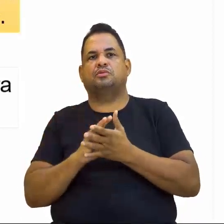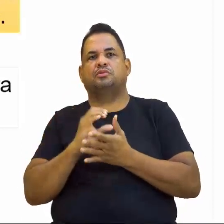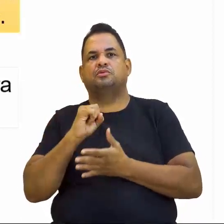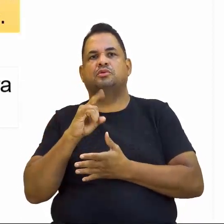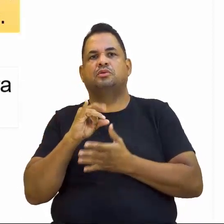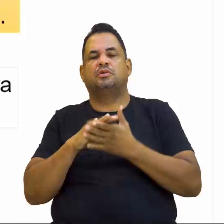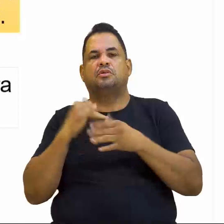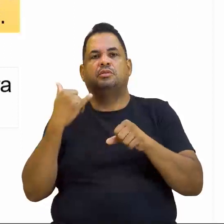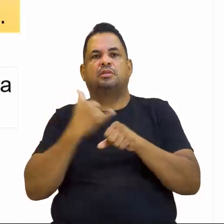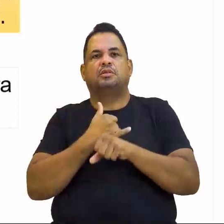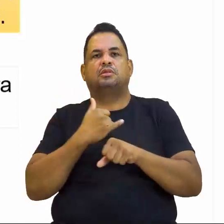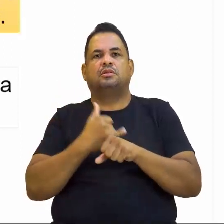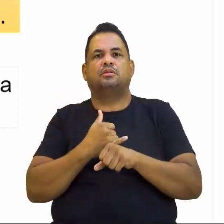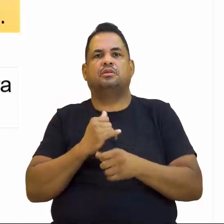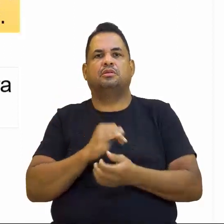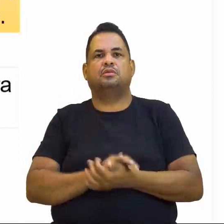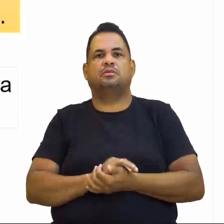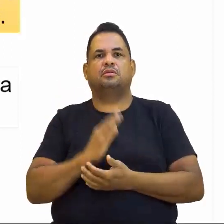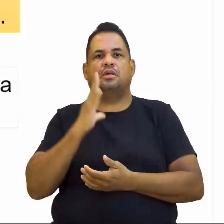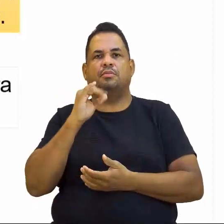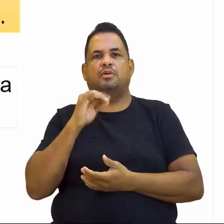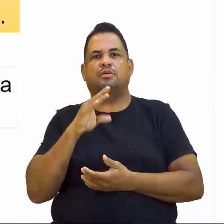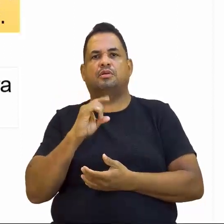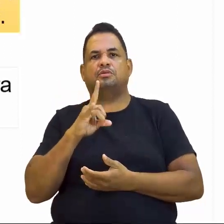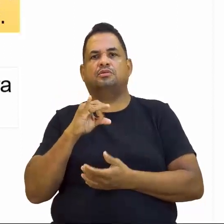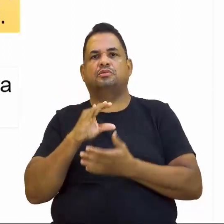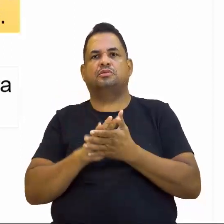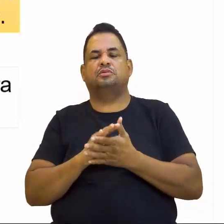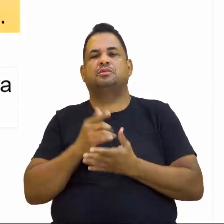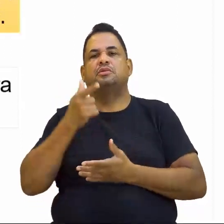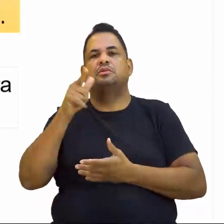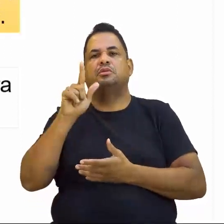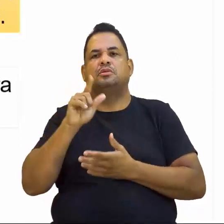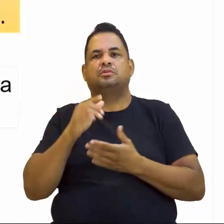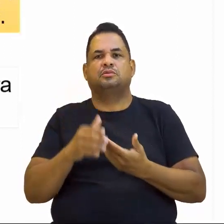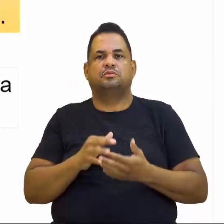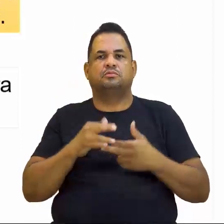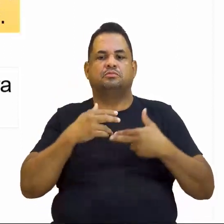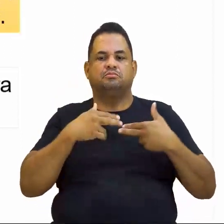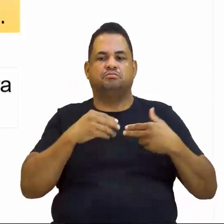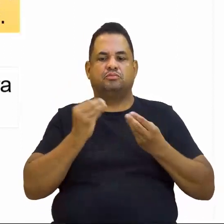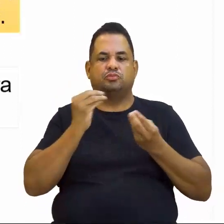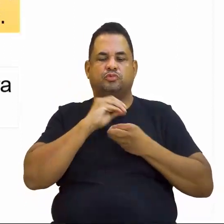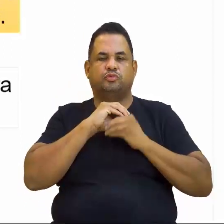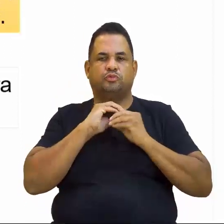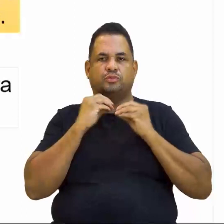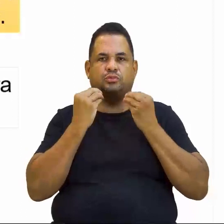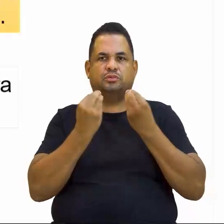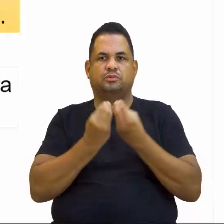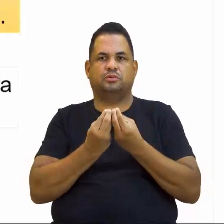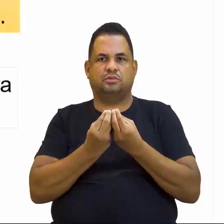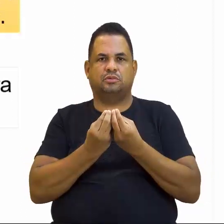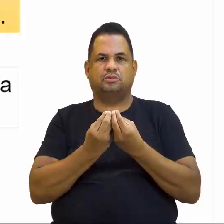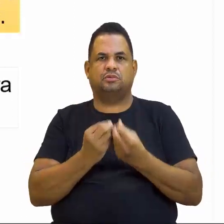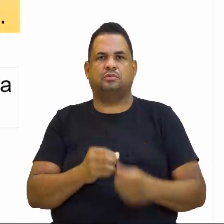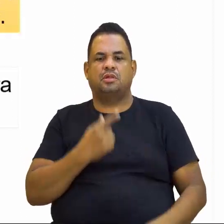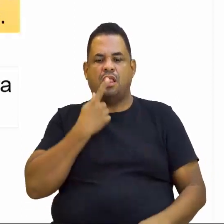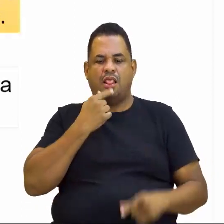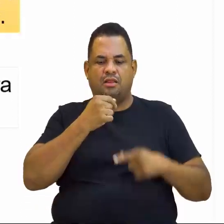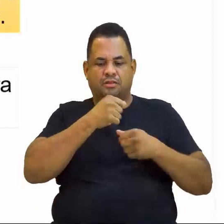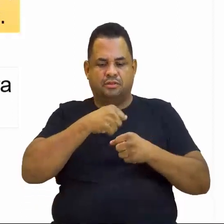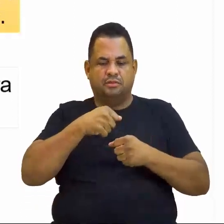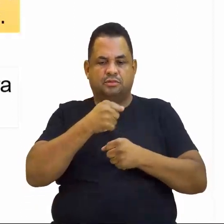sódio metálico, o carbonato de sódio, entre outras substâncias. O sal de cozinha